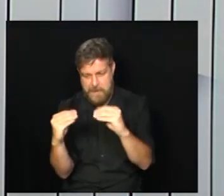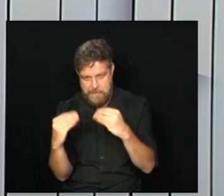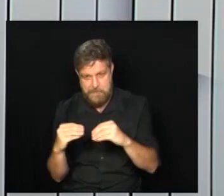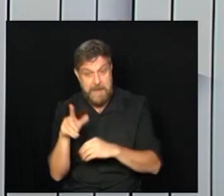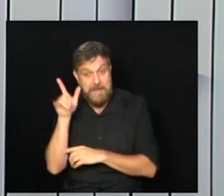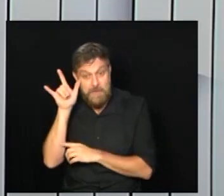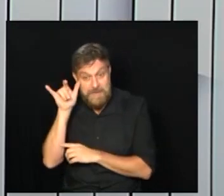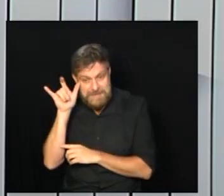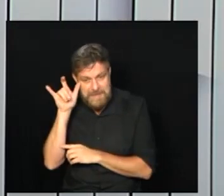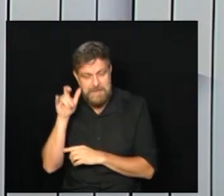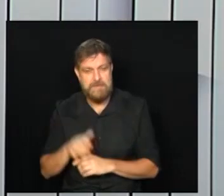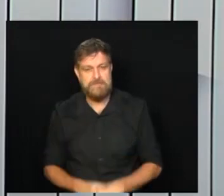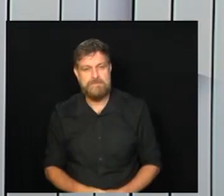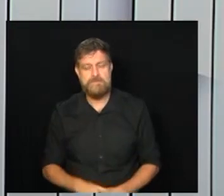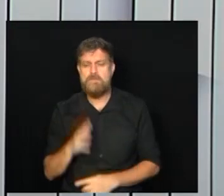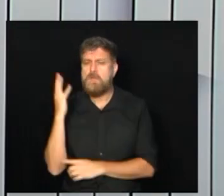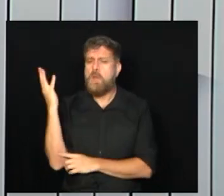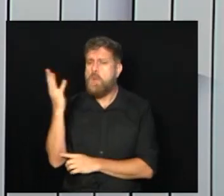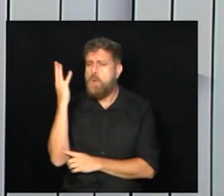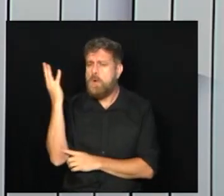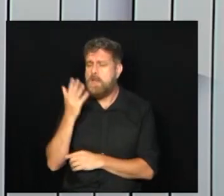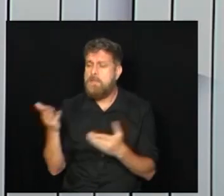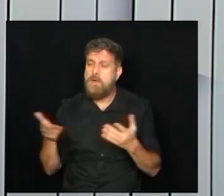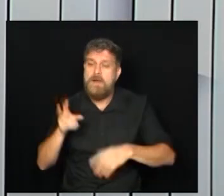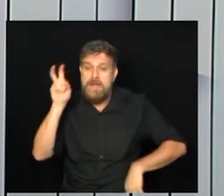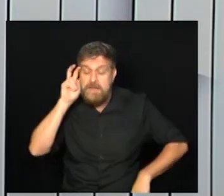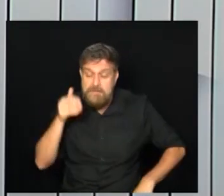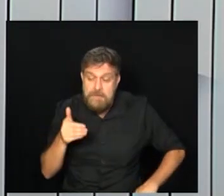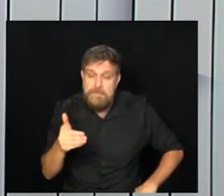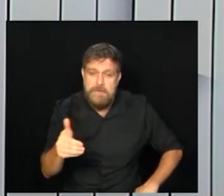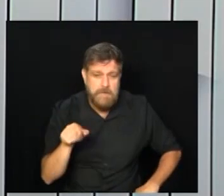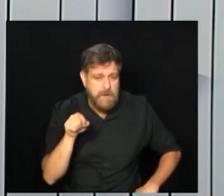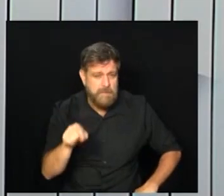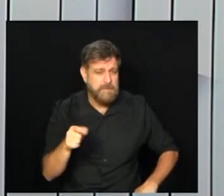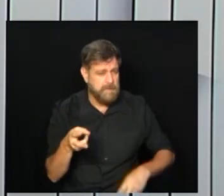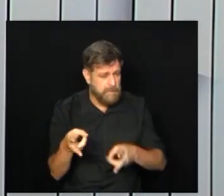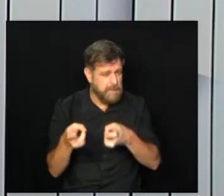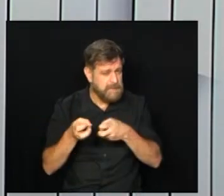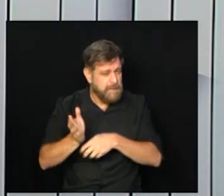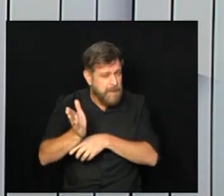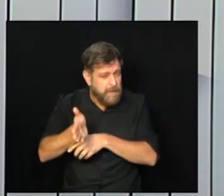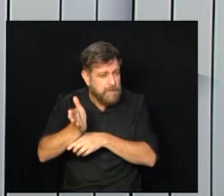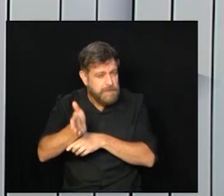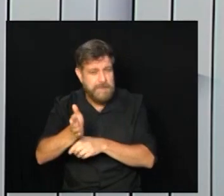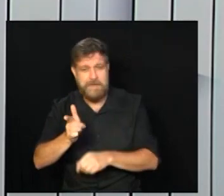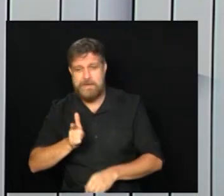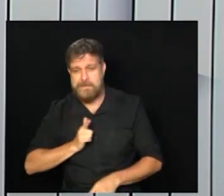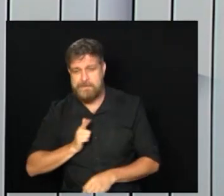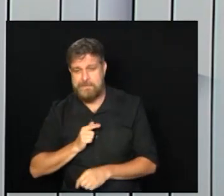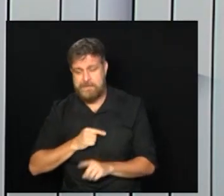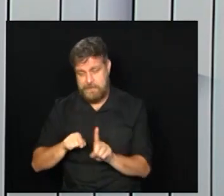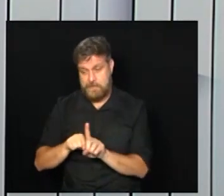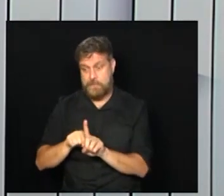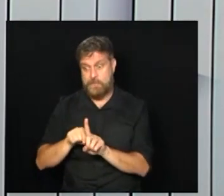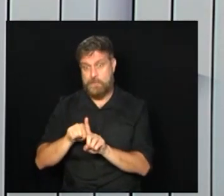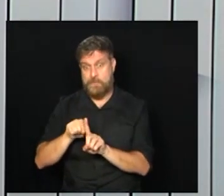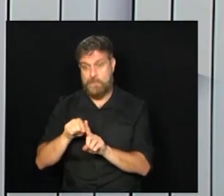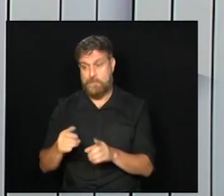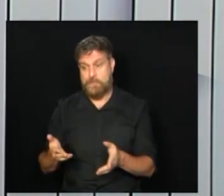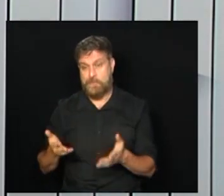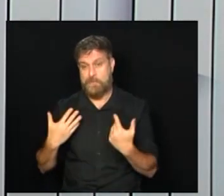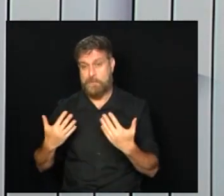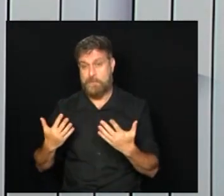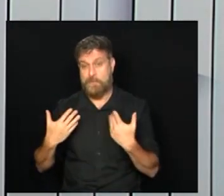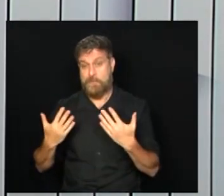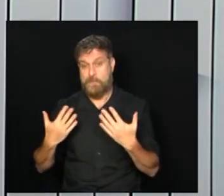lá. Vamos falar da previsão do tempo agora para esta quinta-feira, porque você já percebeu aí de casa, viu? Temperatura está subindo aqui na